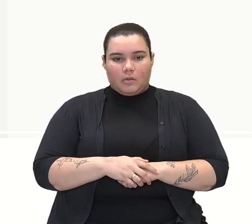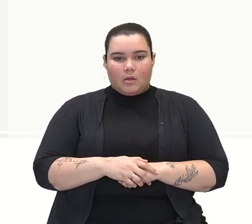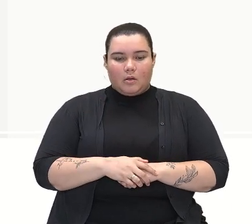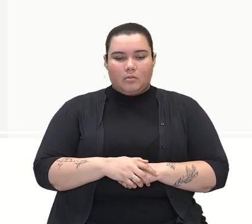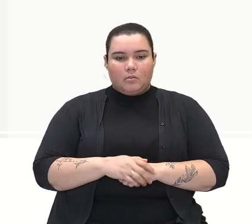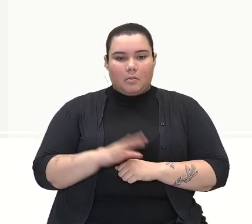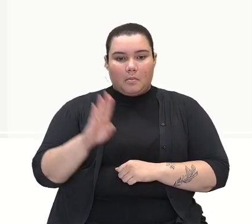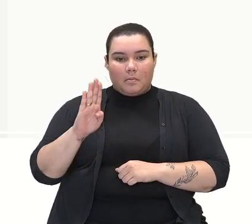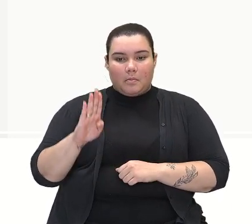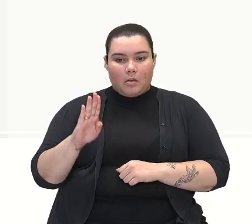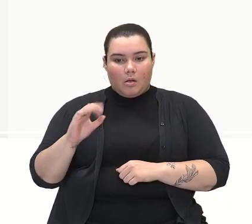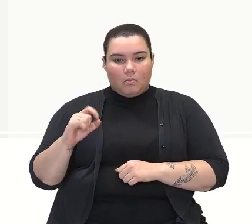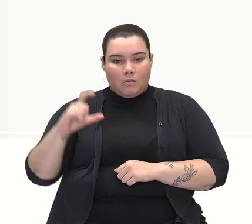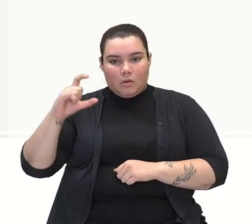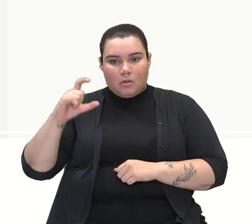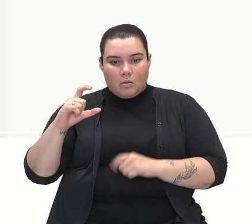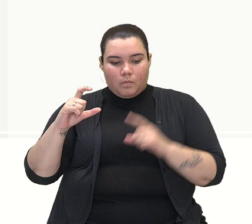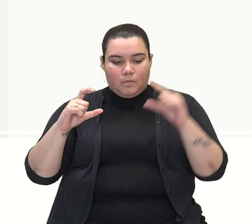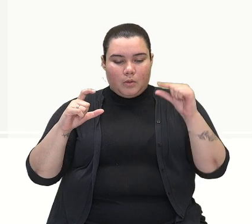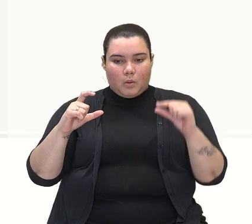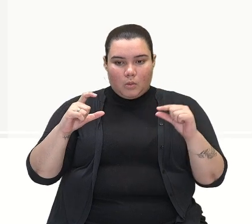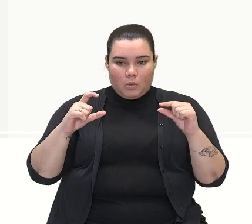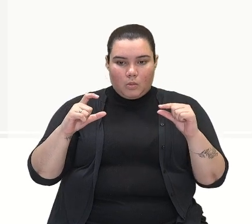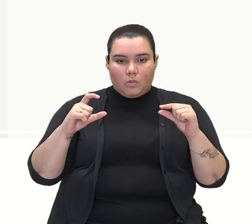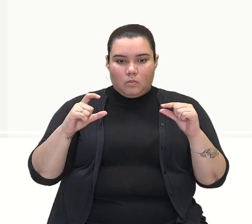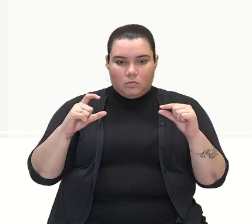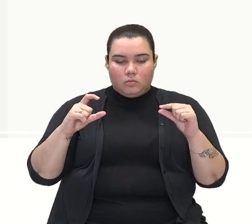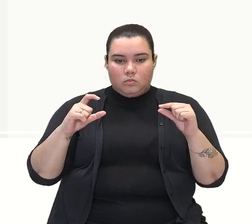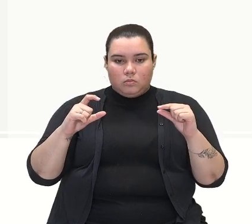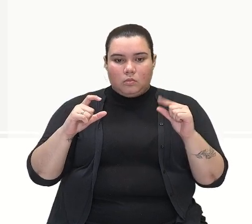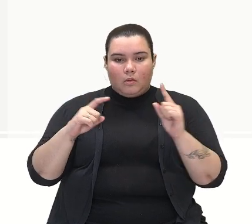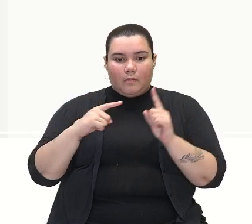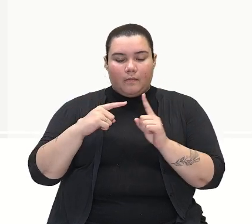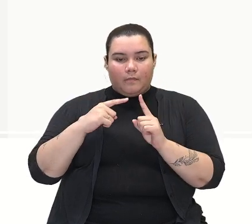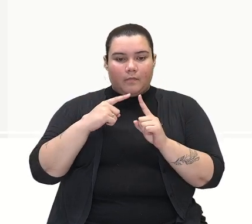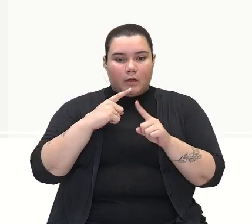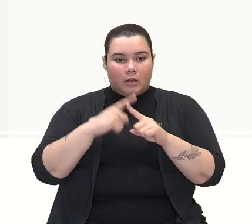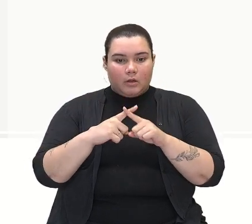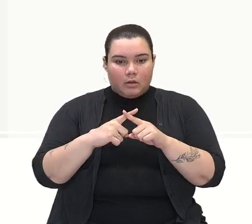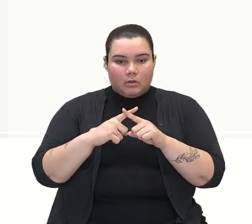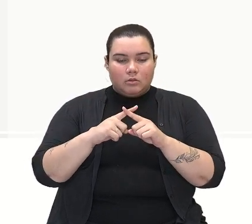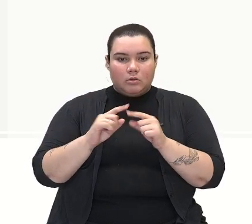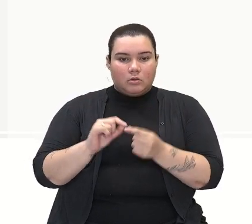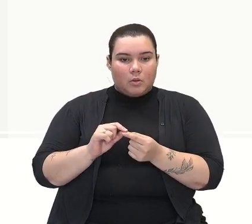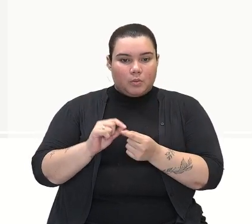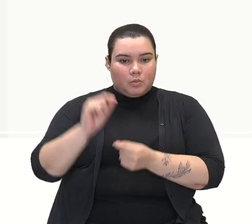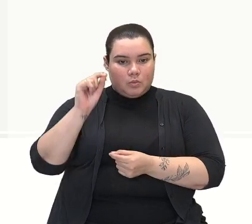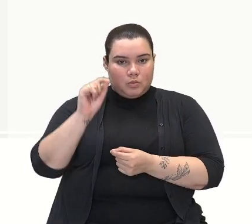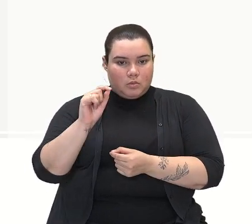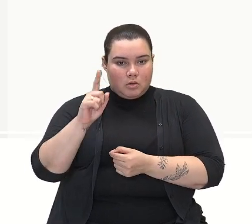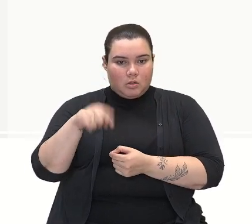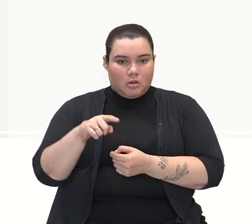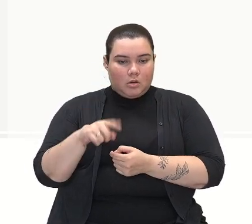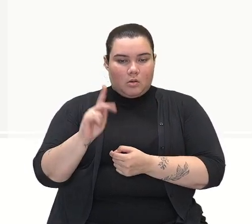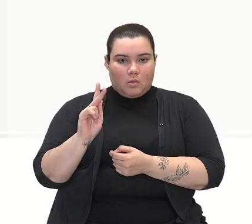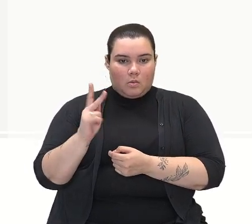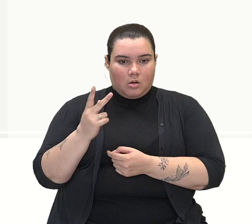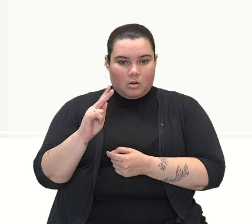maior mais base menor, multiplicado pela altura,